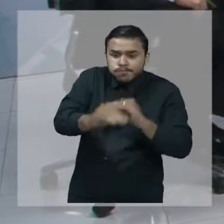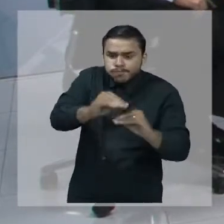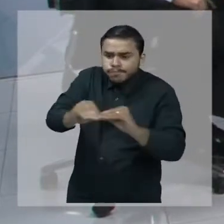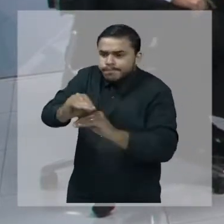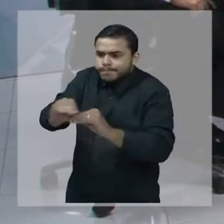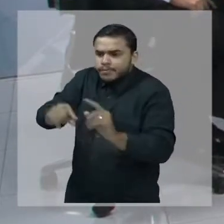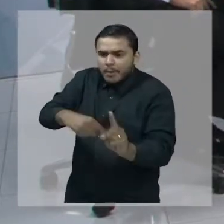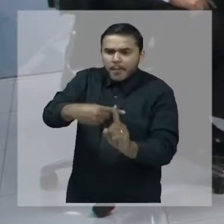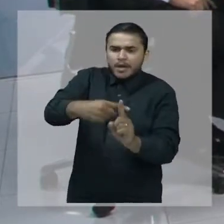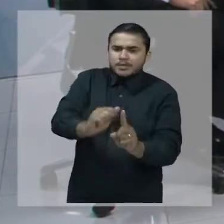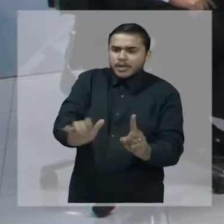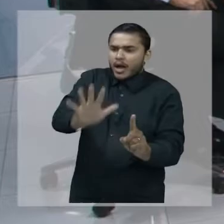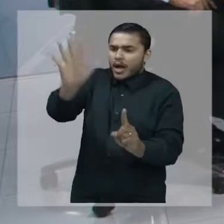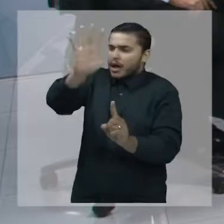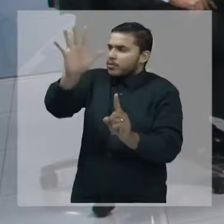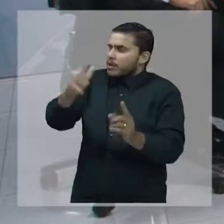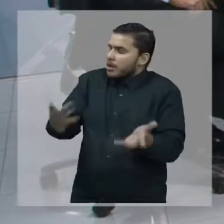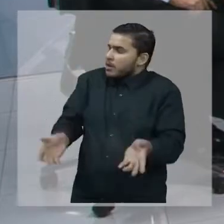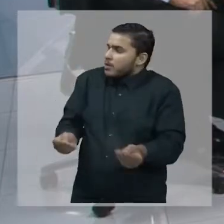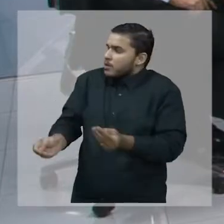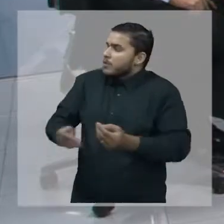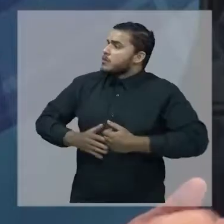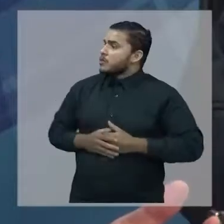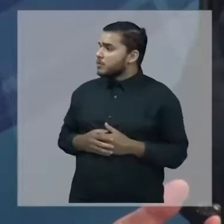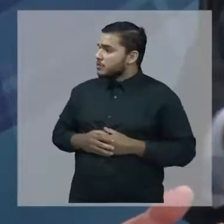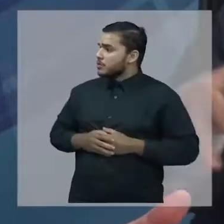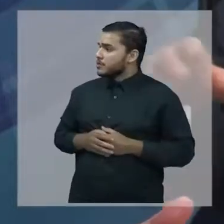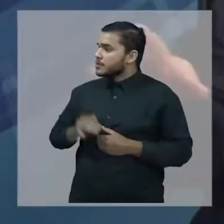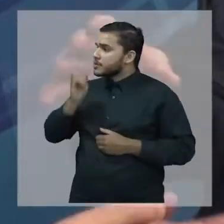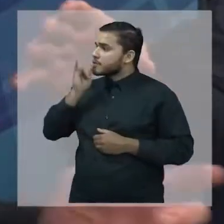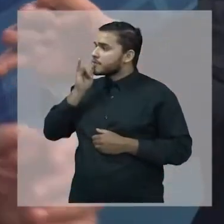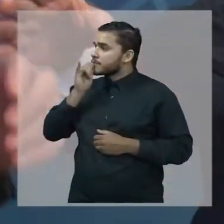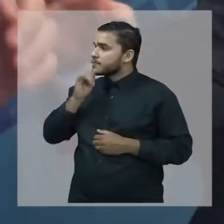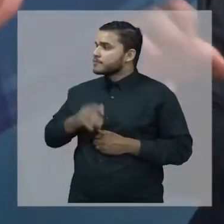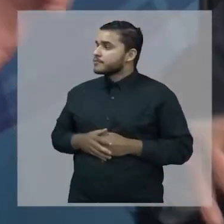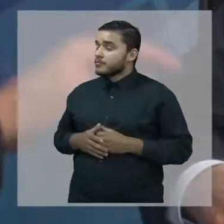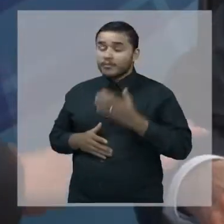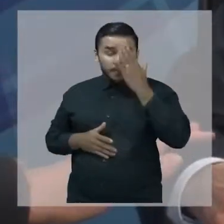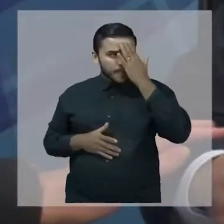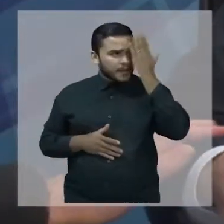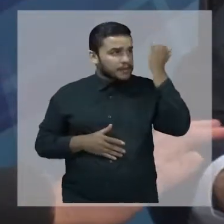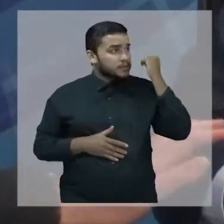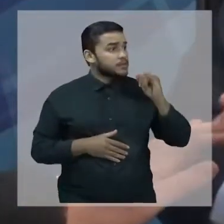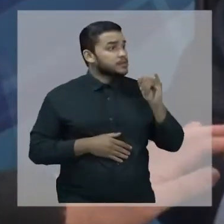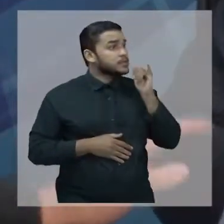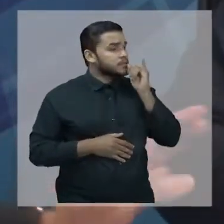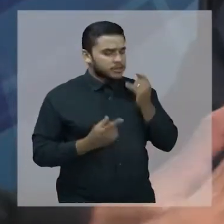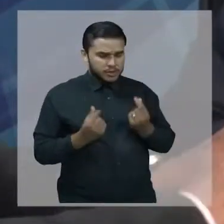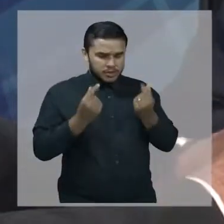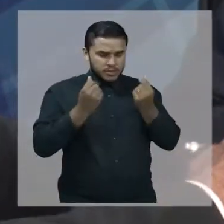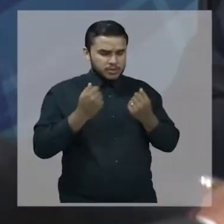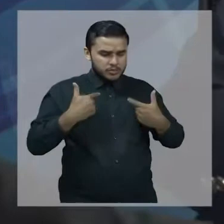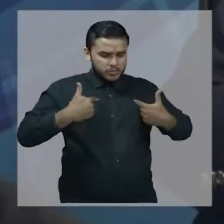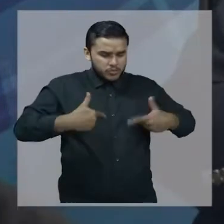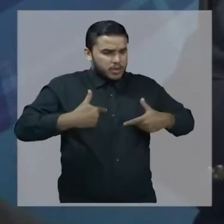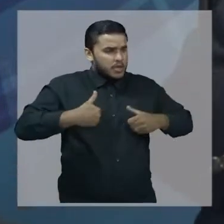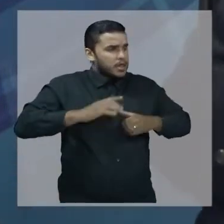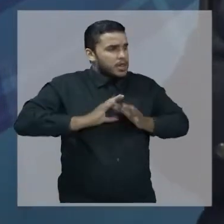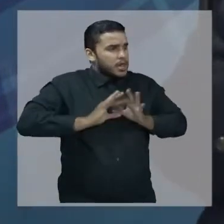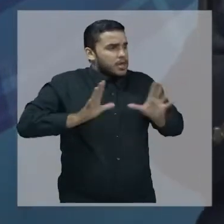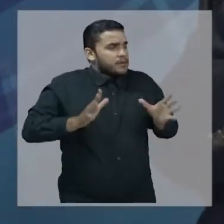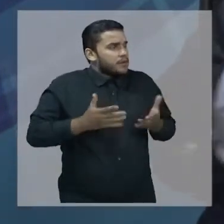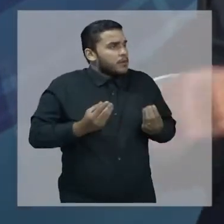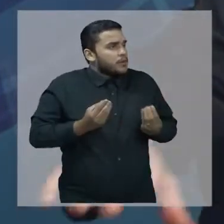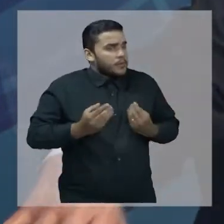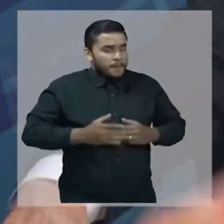faz a distorção da arrecadação e, evidentemente, compromete o Pacto Federativo, porque, como dizia o Barbosa Lima sobre quem não tem dinheiro não